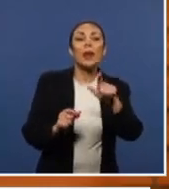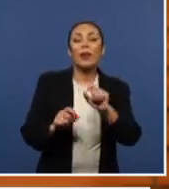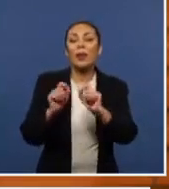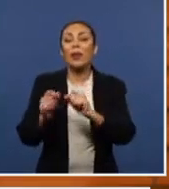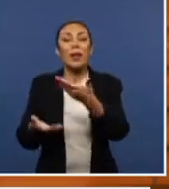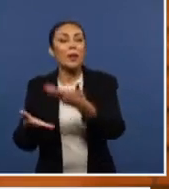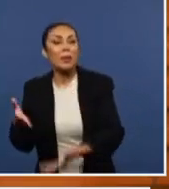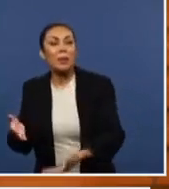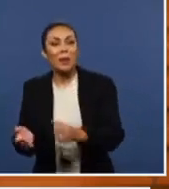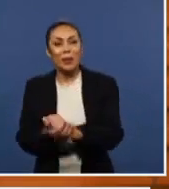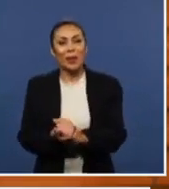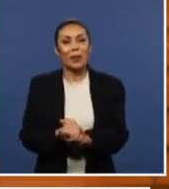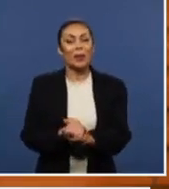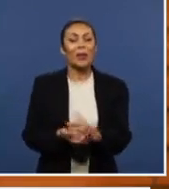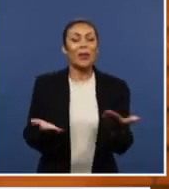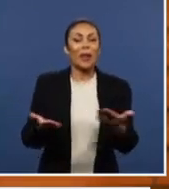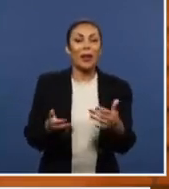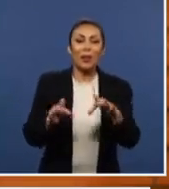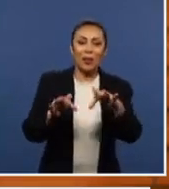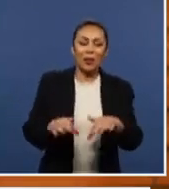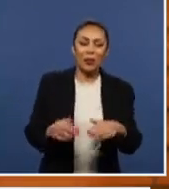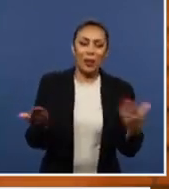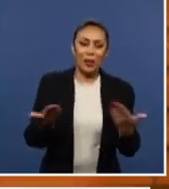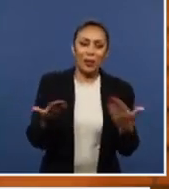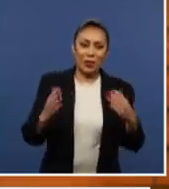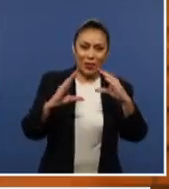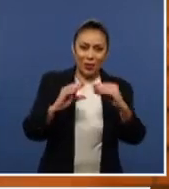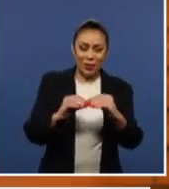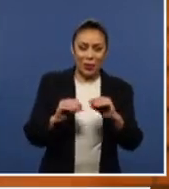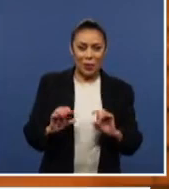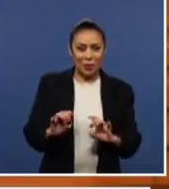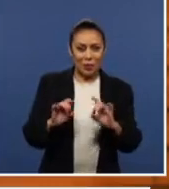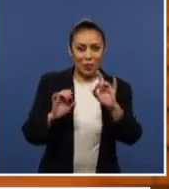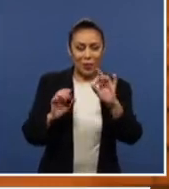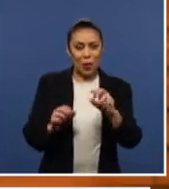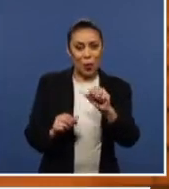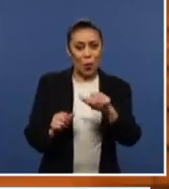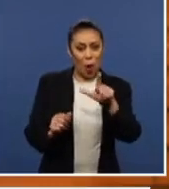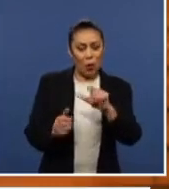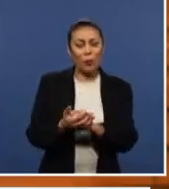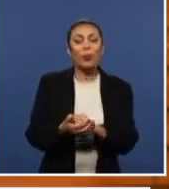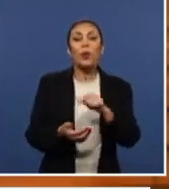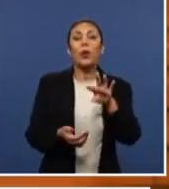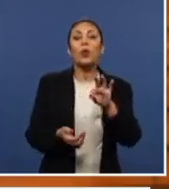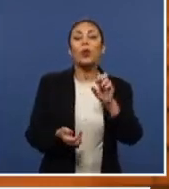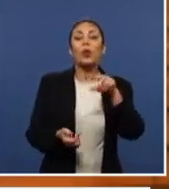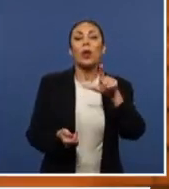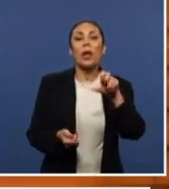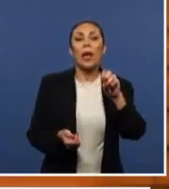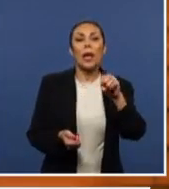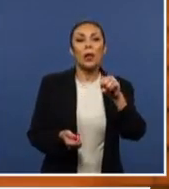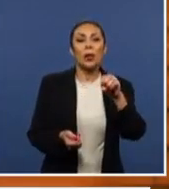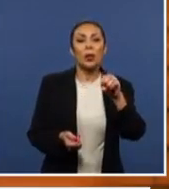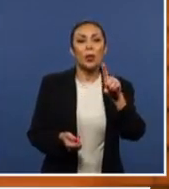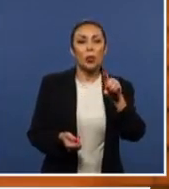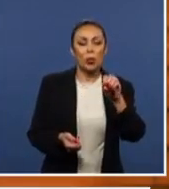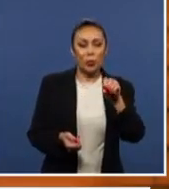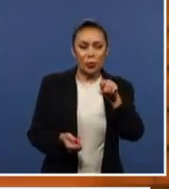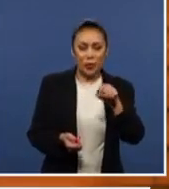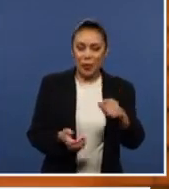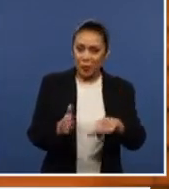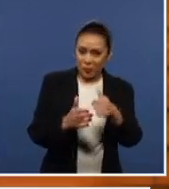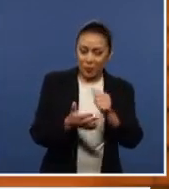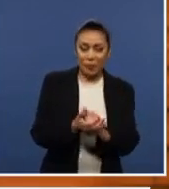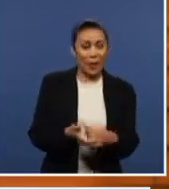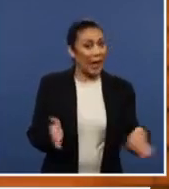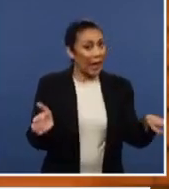sai perdendo? E a gente se despede aqui nessa noite desse programa especial do UOL. Toledo, você primeiro, por gentileza. Até